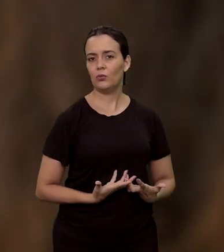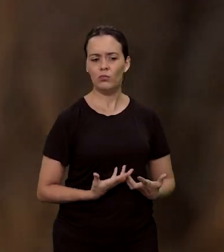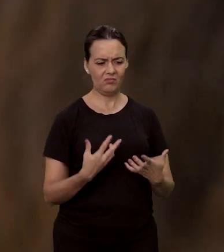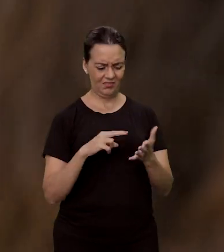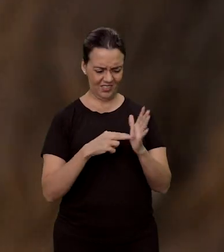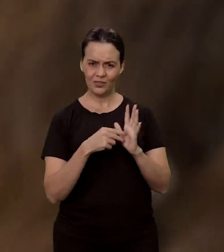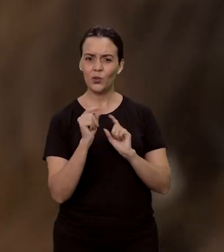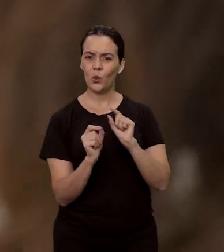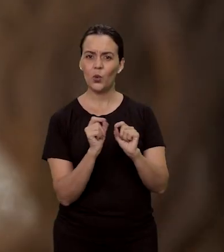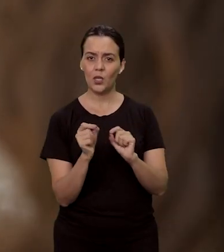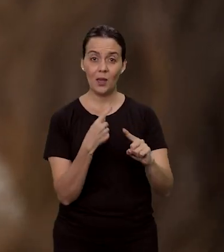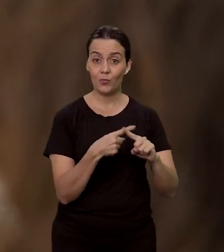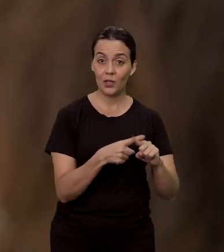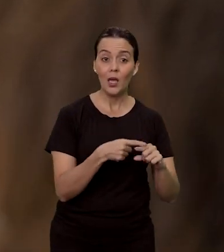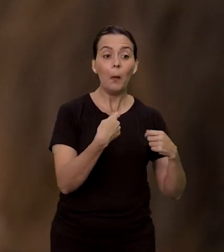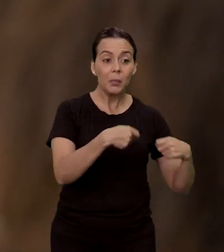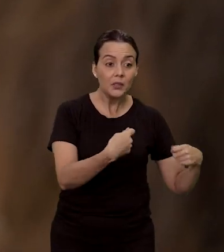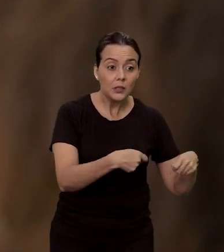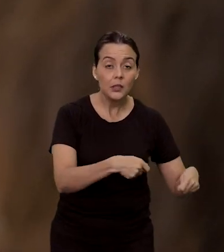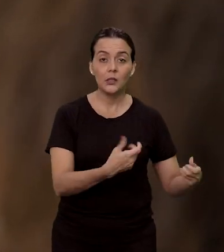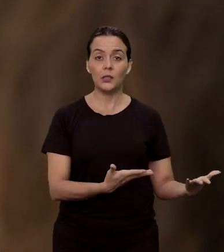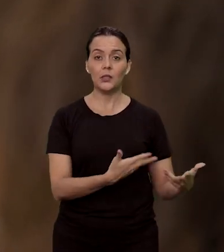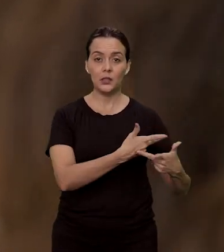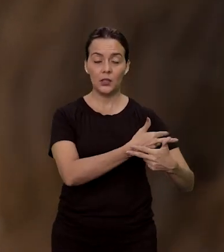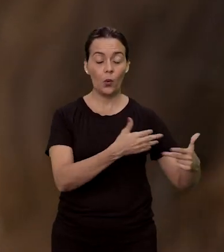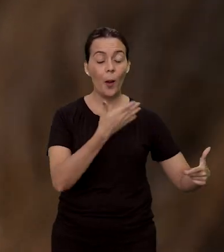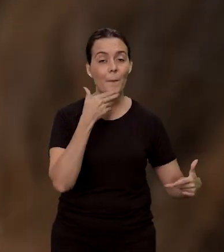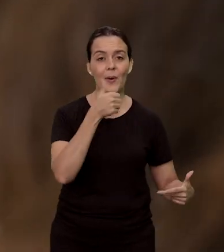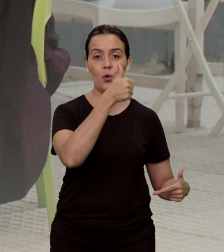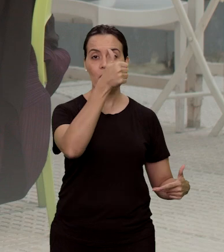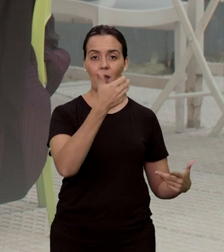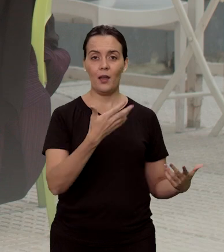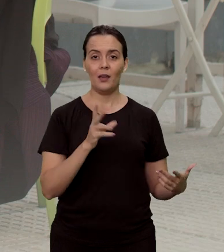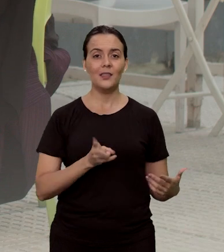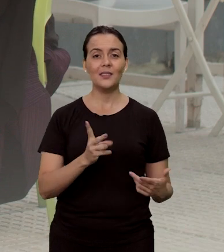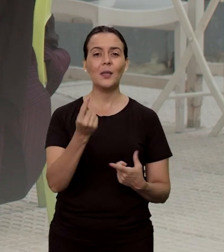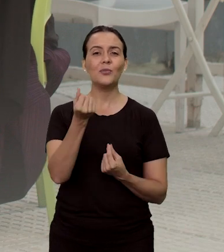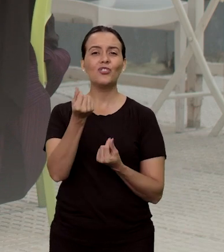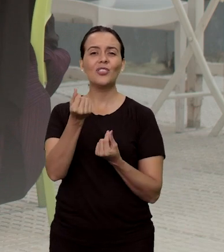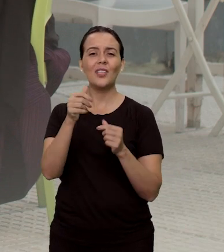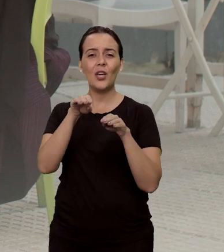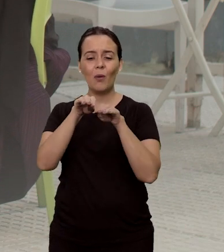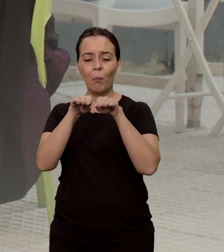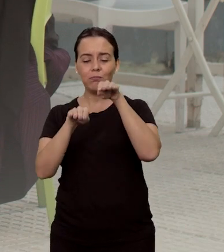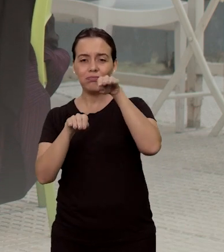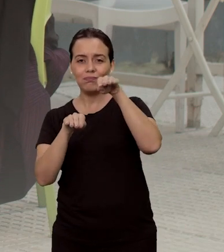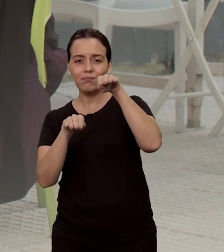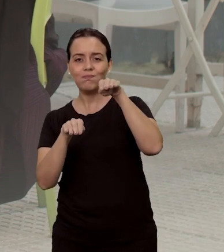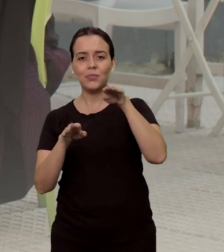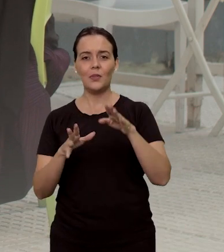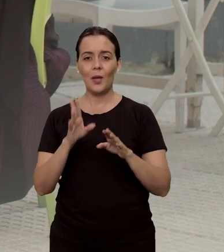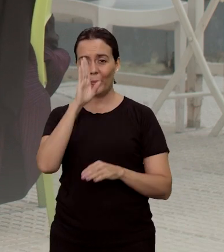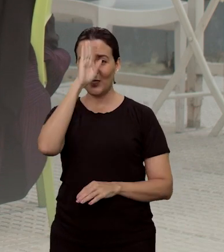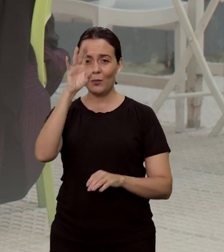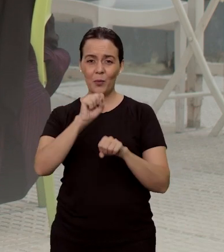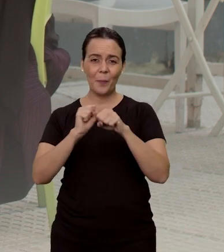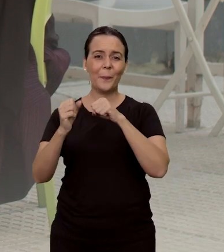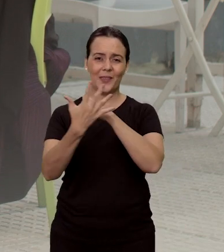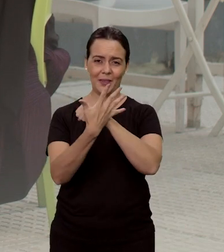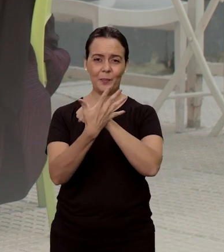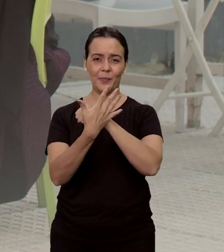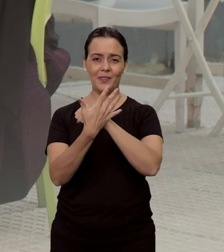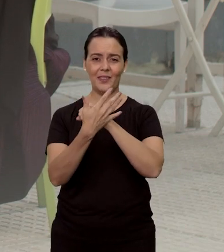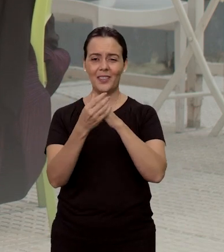às necessidades básicas e a desigualdade, especialmente durante a pandemia, ficou muito claro, né? Quando a gente olha